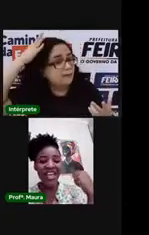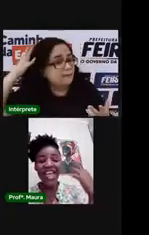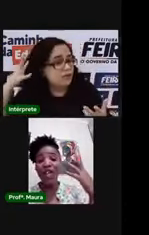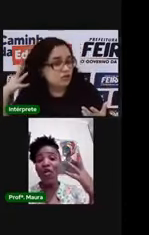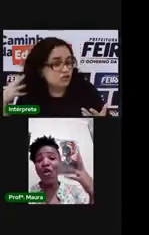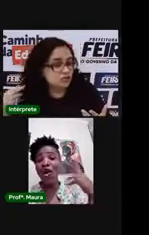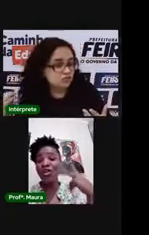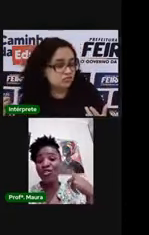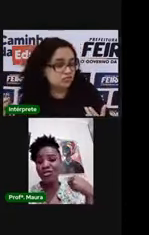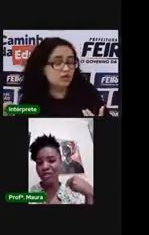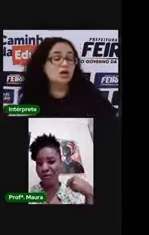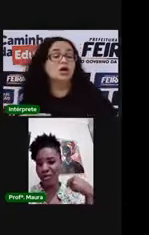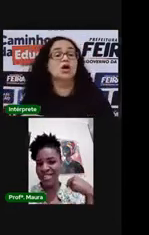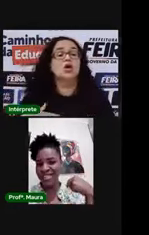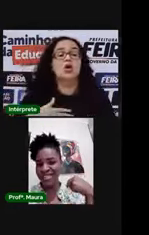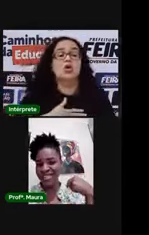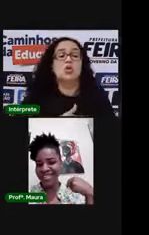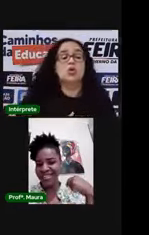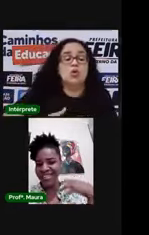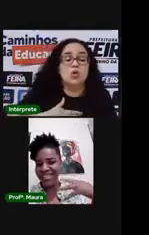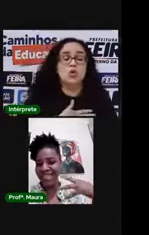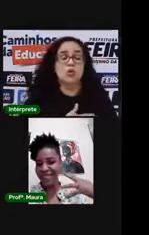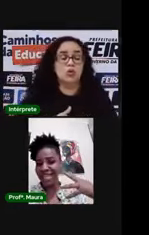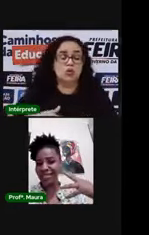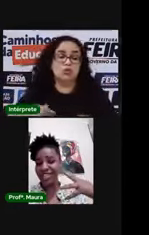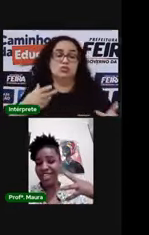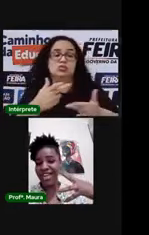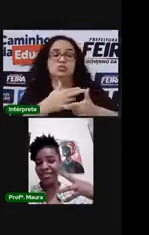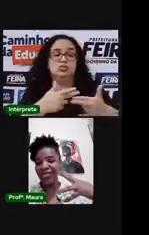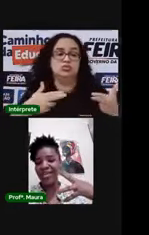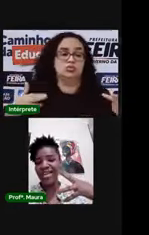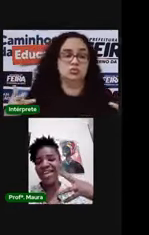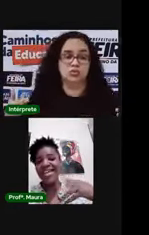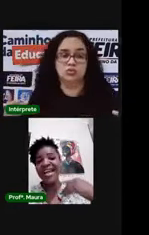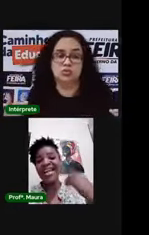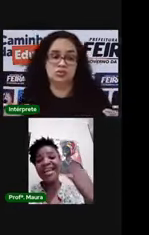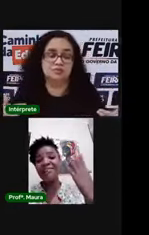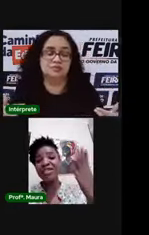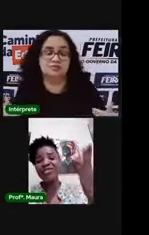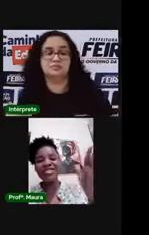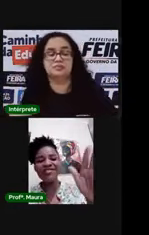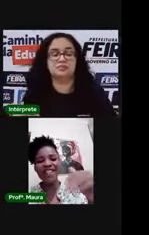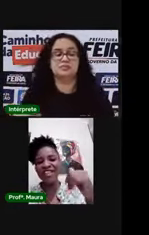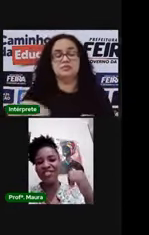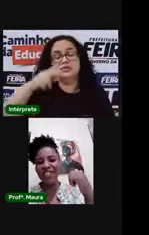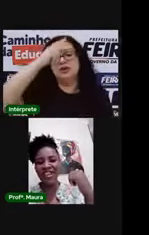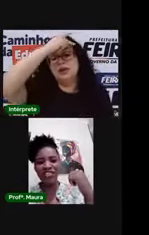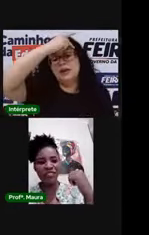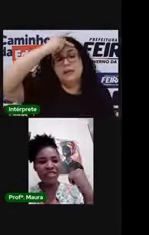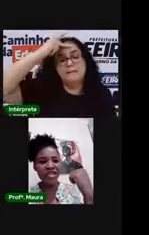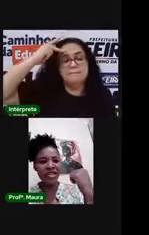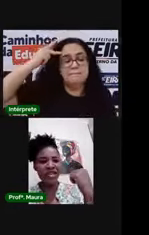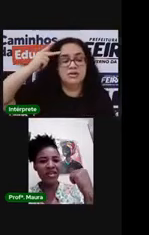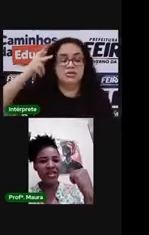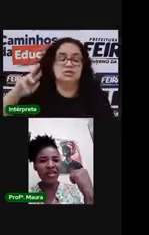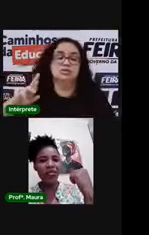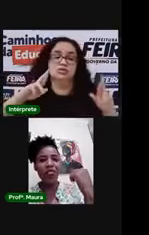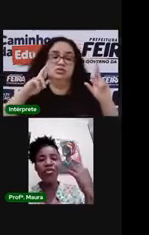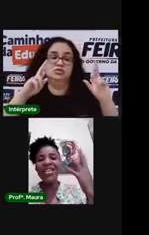maneira, eu gosto de coisas de determinado jeito, e aquela pessoa se veste diferente de